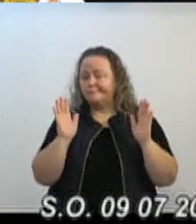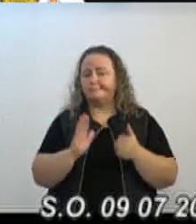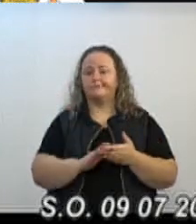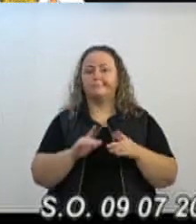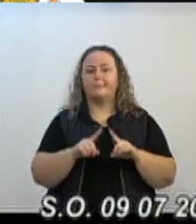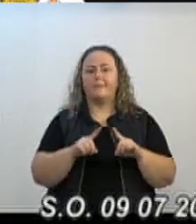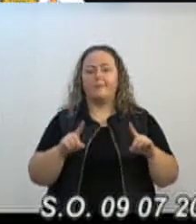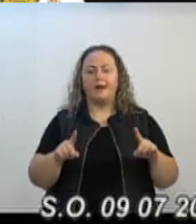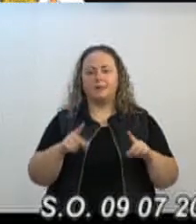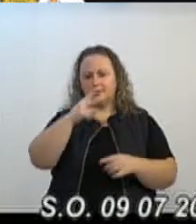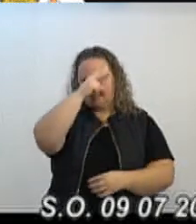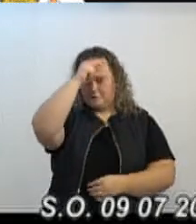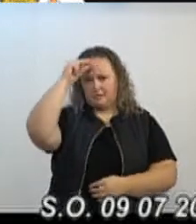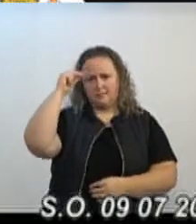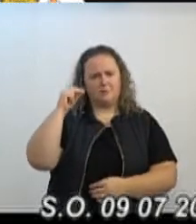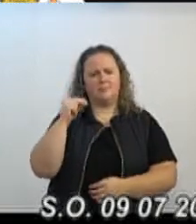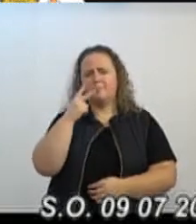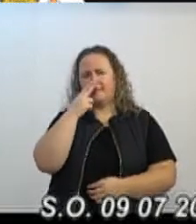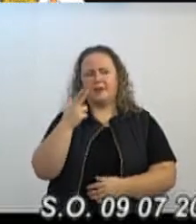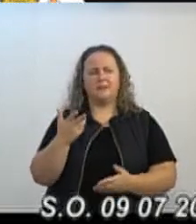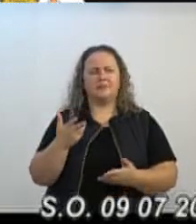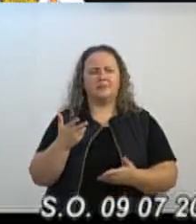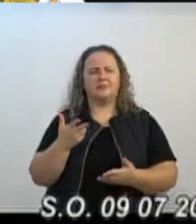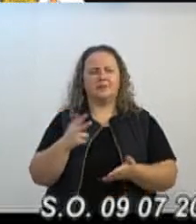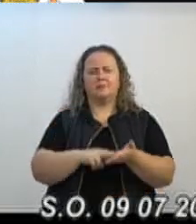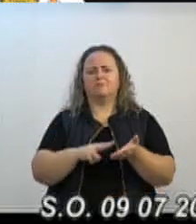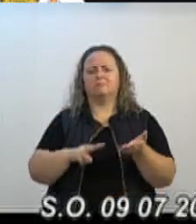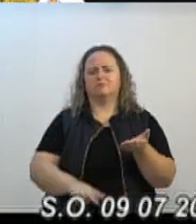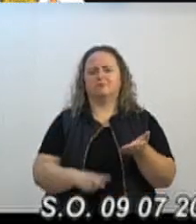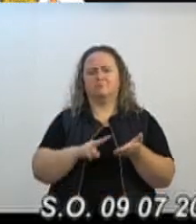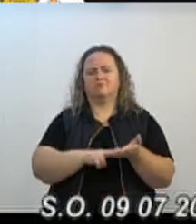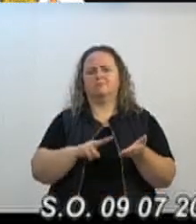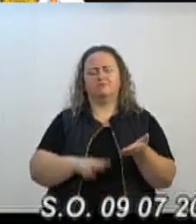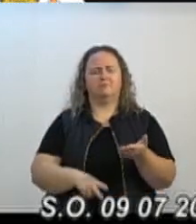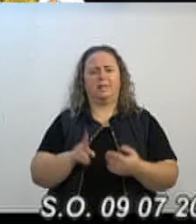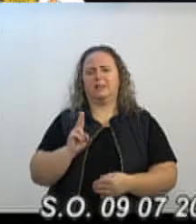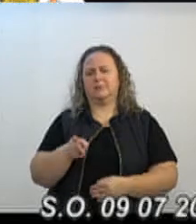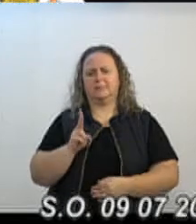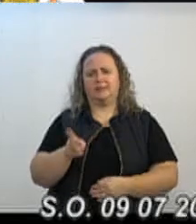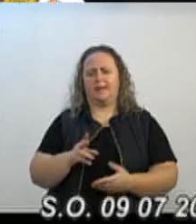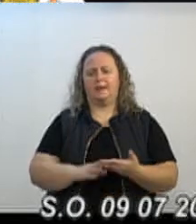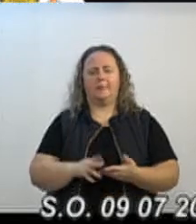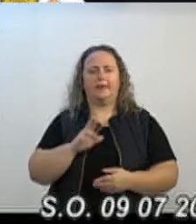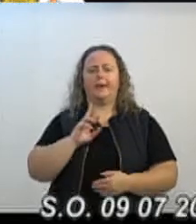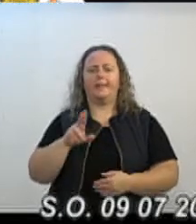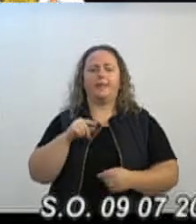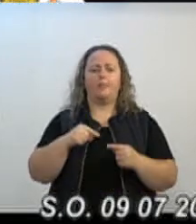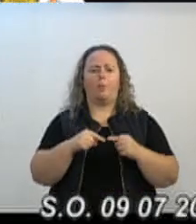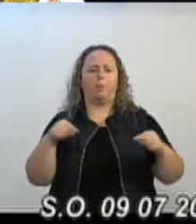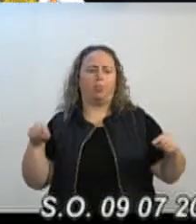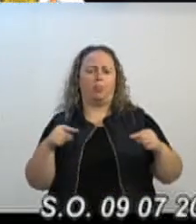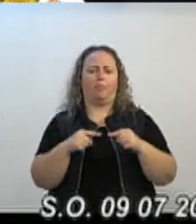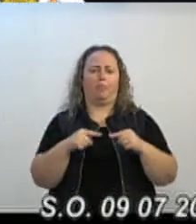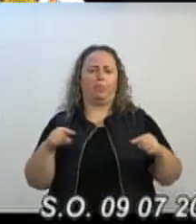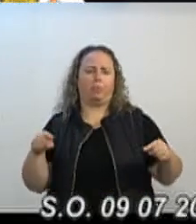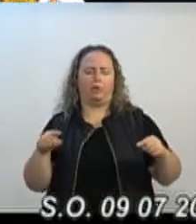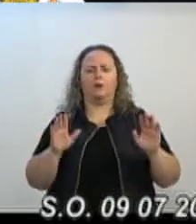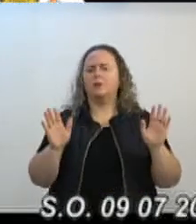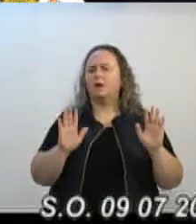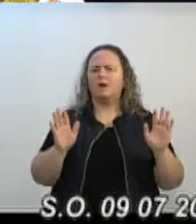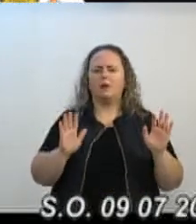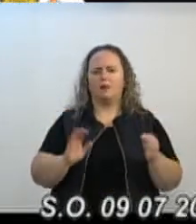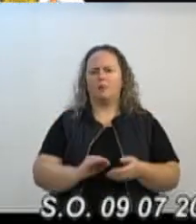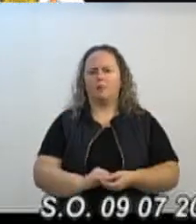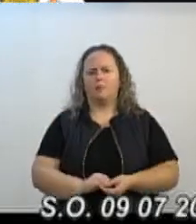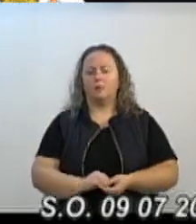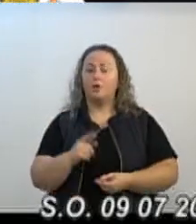só perde ponto com a gente. Eu acho que nós não estamos aqui, nós não somos oposição, como ele diz, oposição acirrada, nós somos